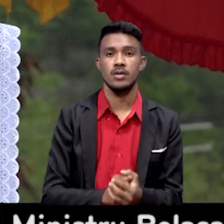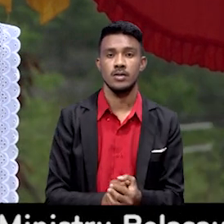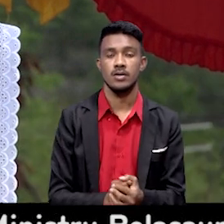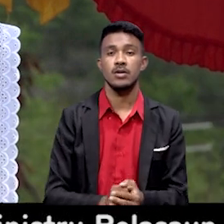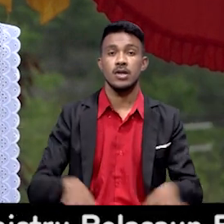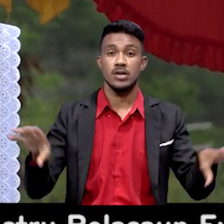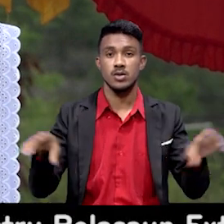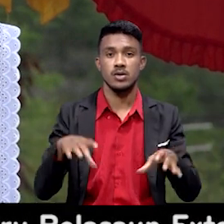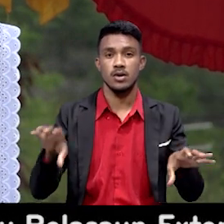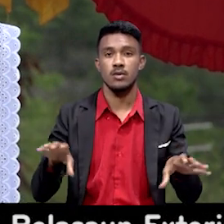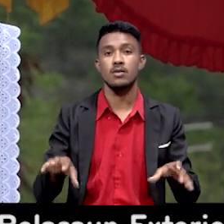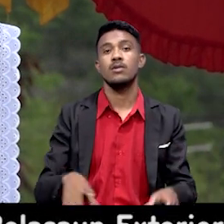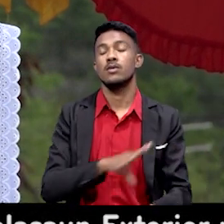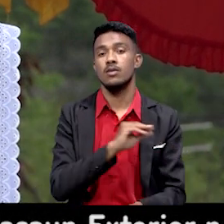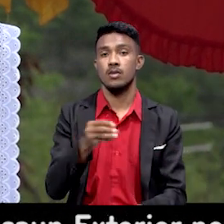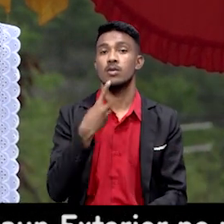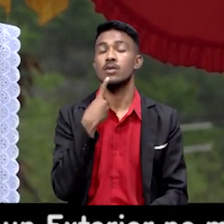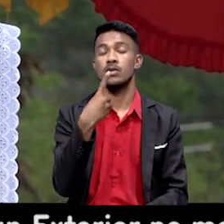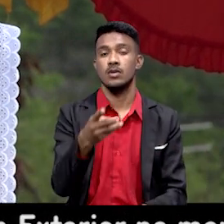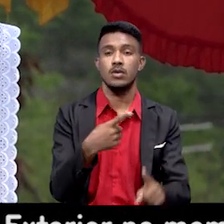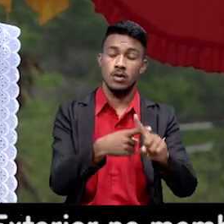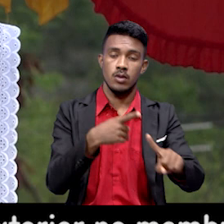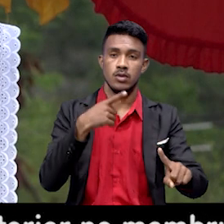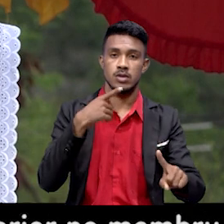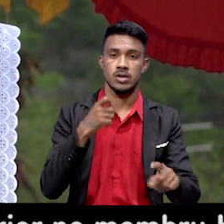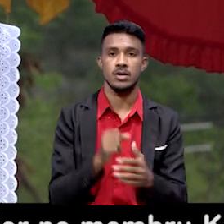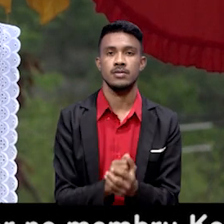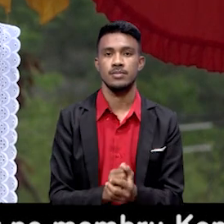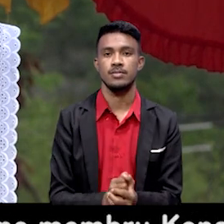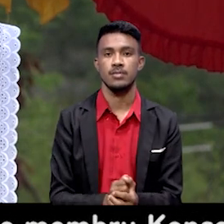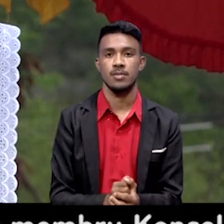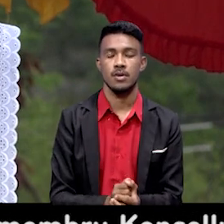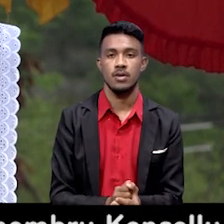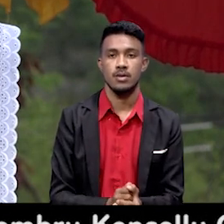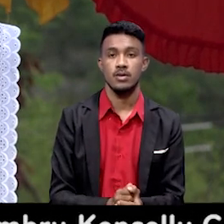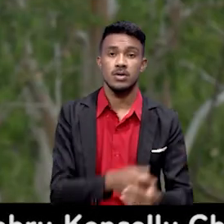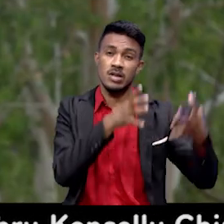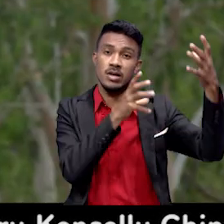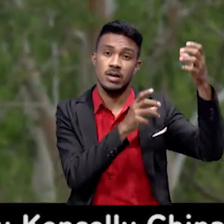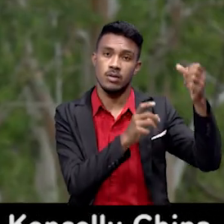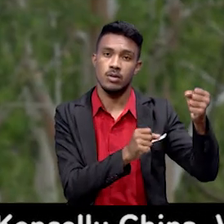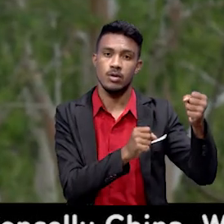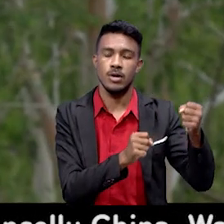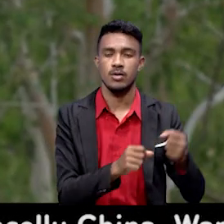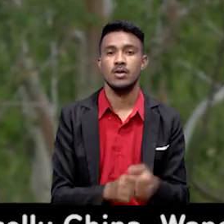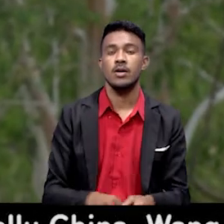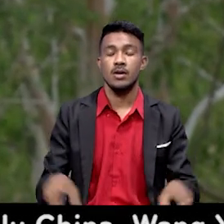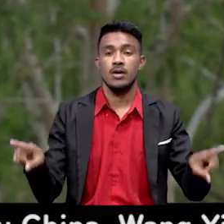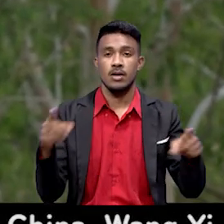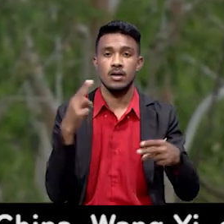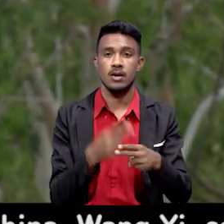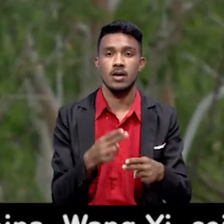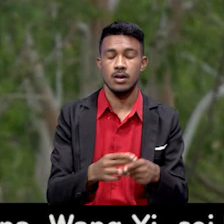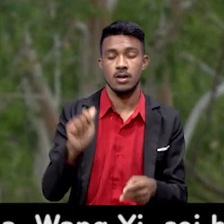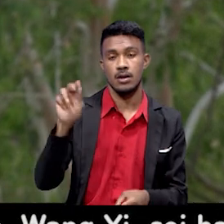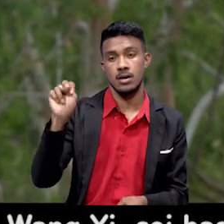instrução, orientação, na bem mais você, Nicolau Lobato. Saudoso Antônio João Gomes da Costa